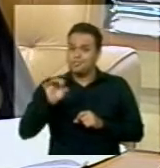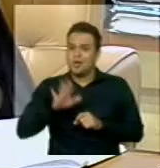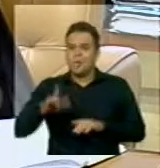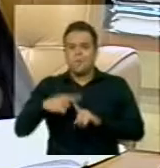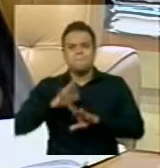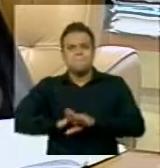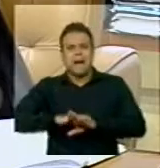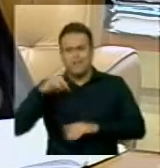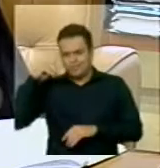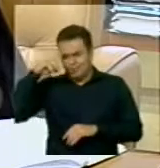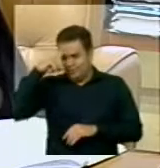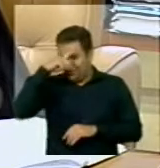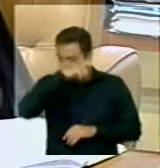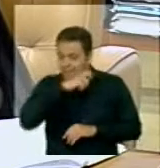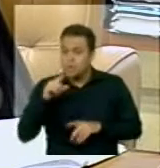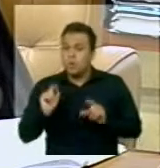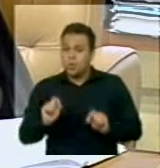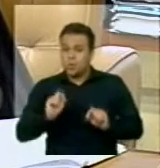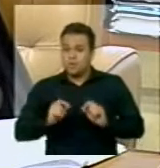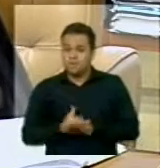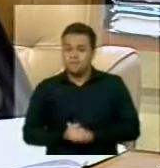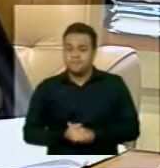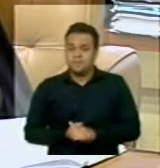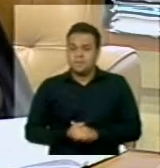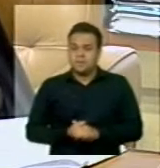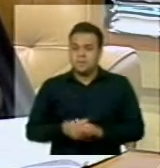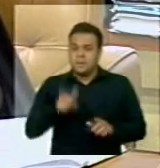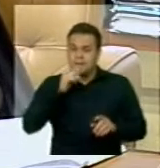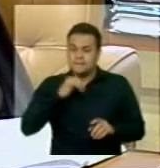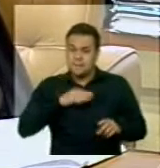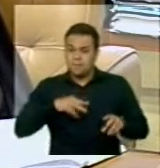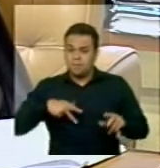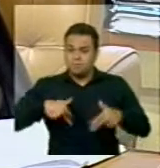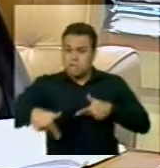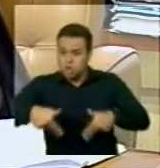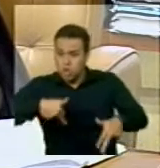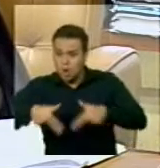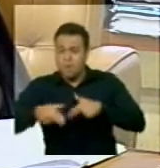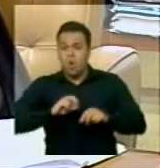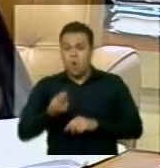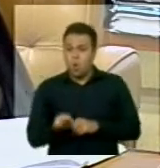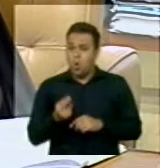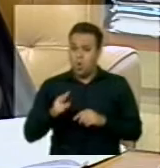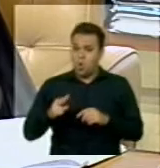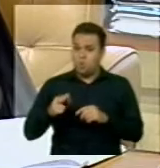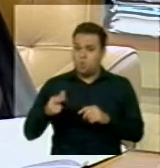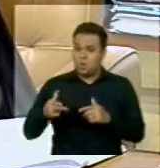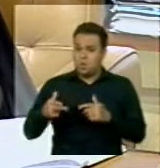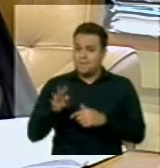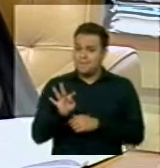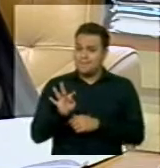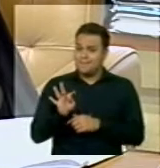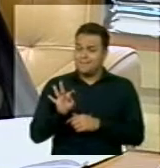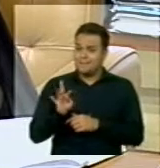dificuldade, muitas vezes, do próprio deslocamento, transporte e tudo mais. A